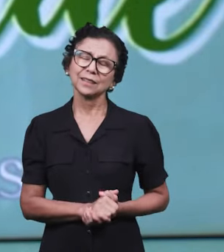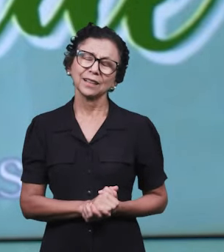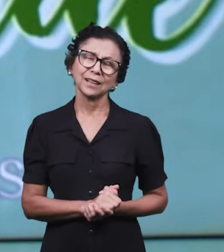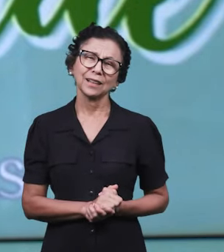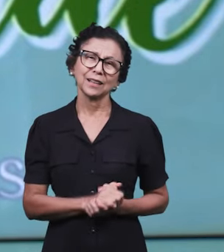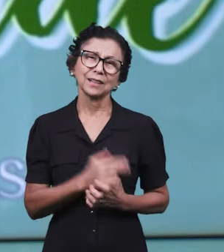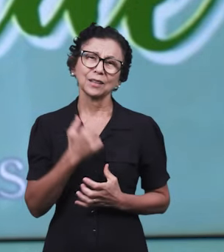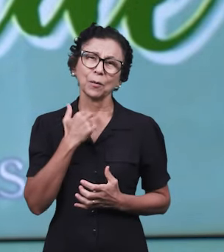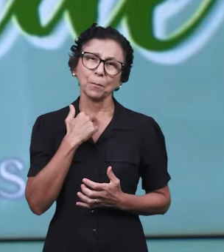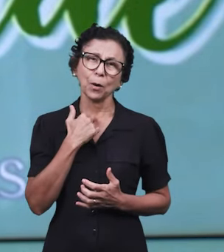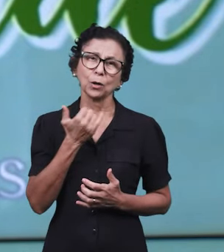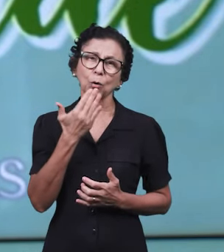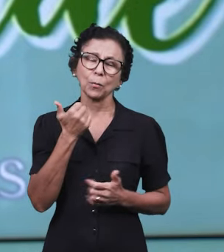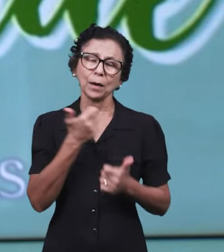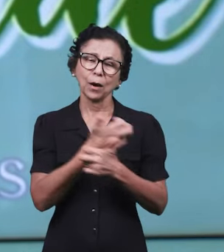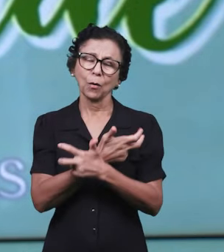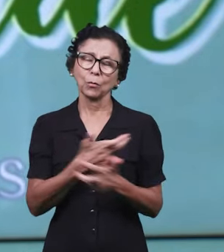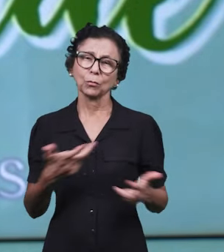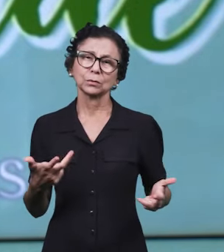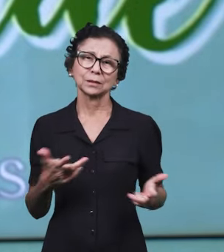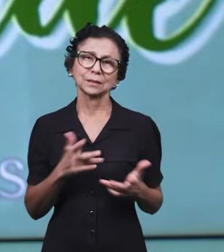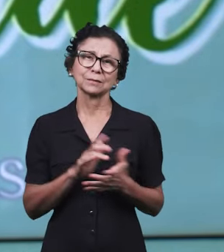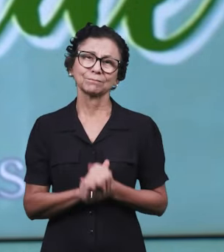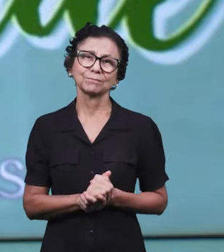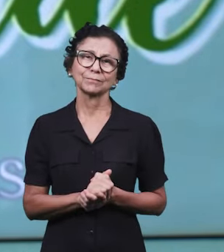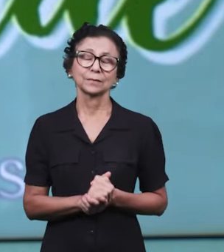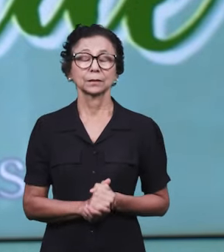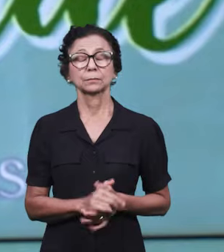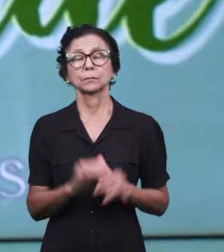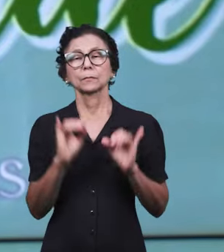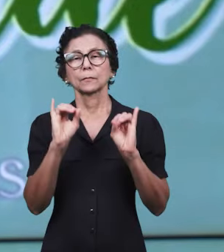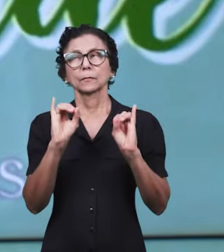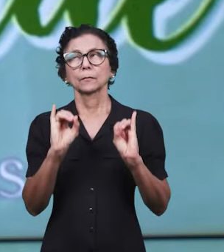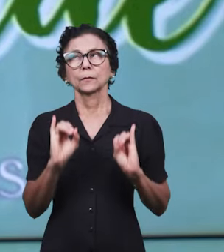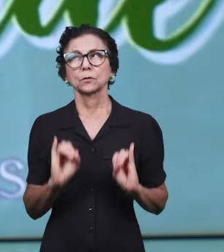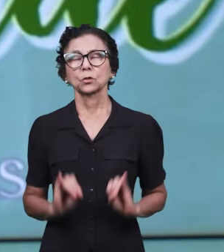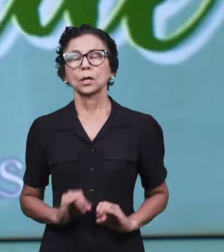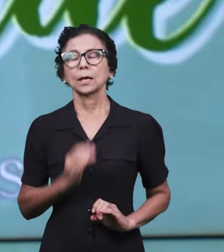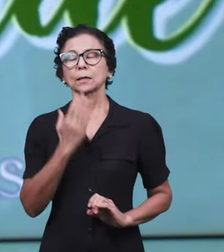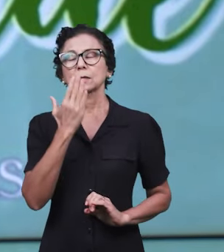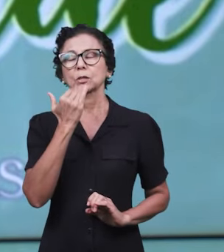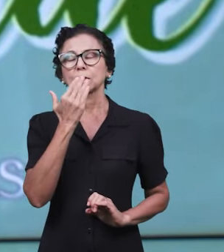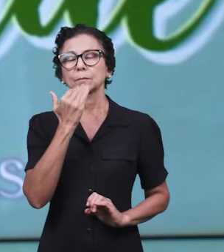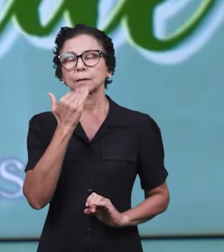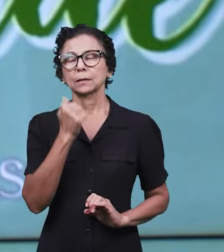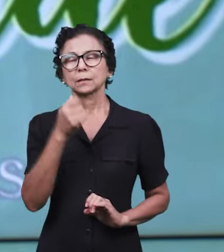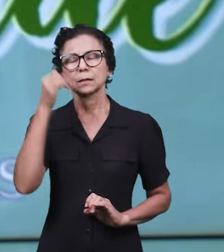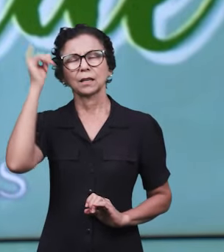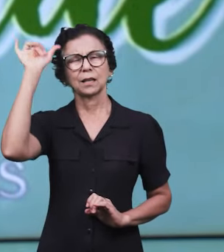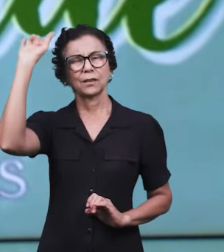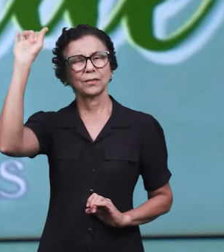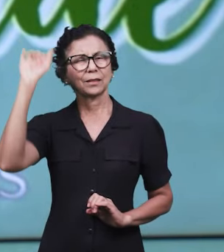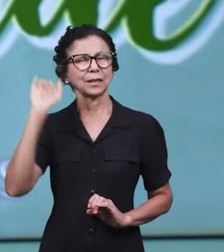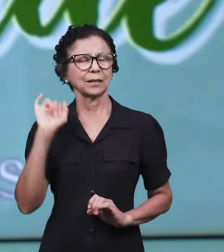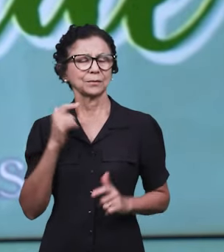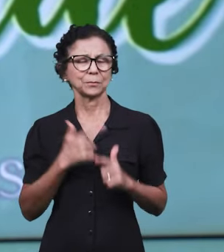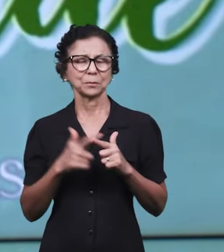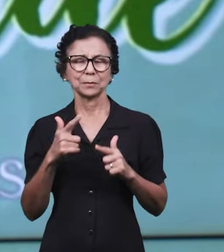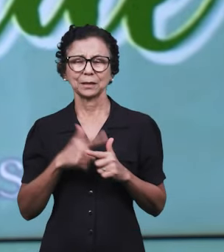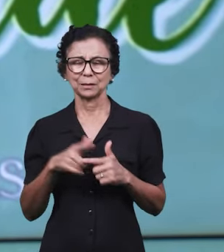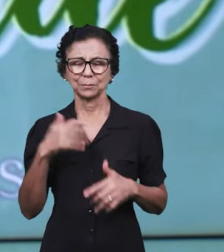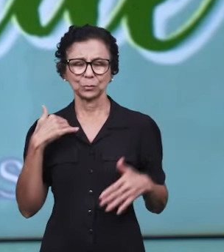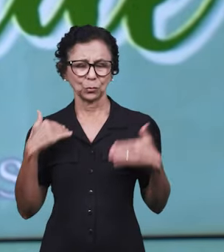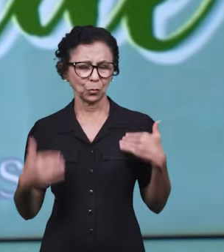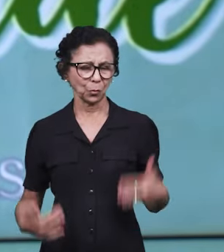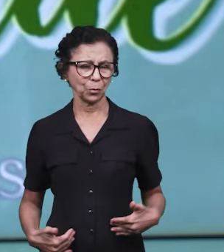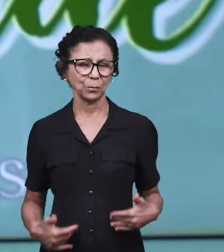ao glúten, é necessário fazer uma dieta bem específica para evitar esses desconfortos intestinais. E não é só